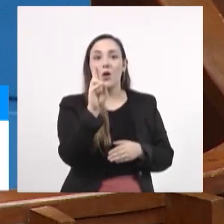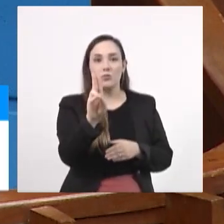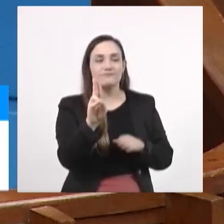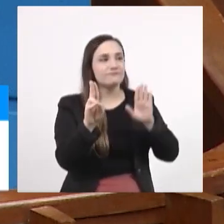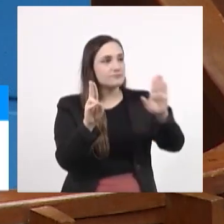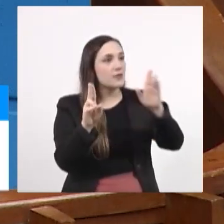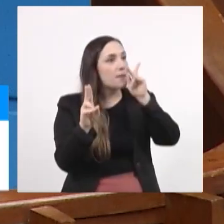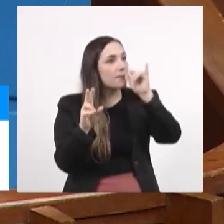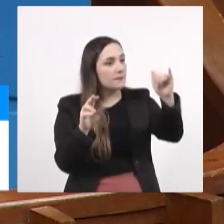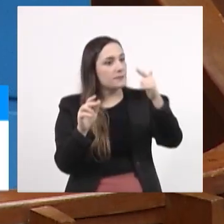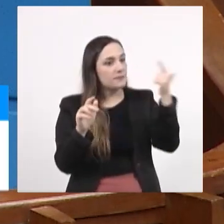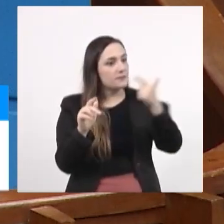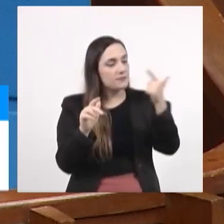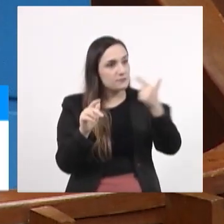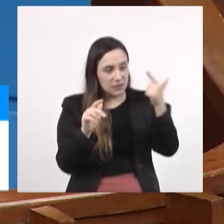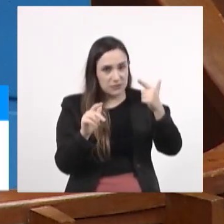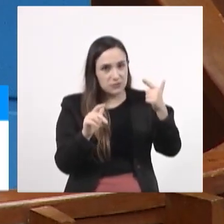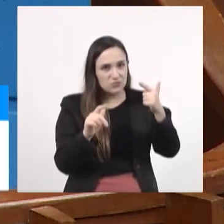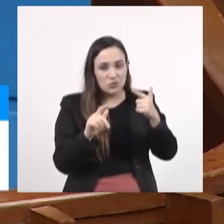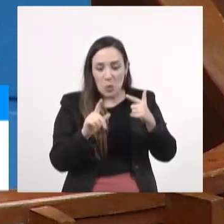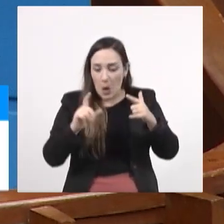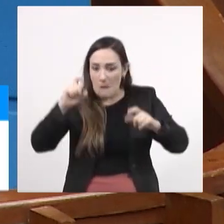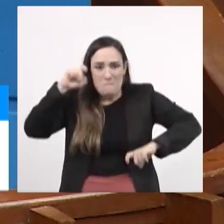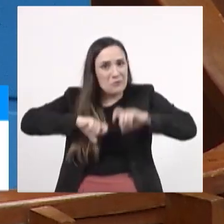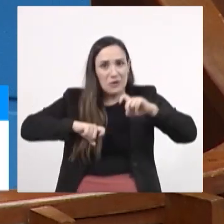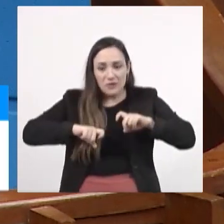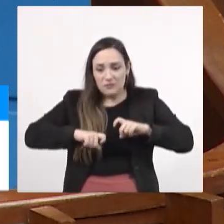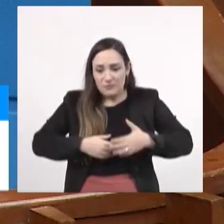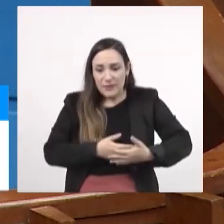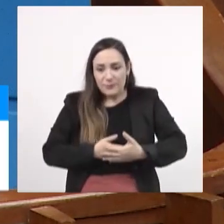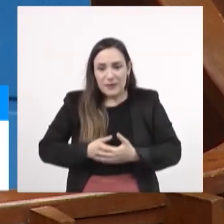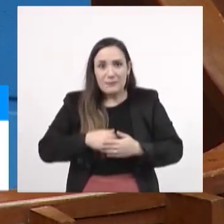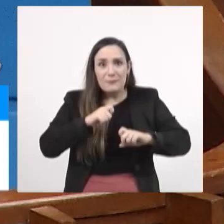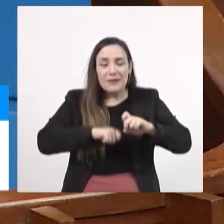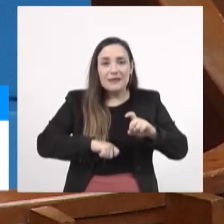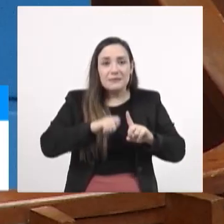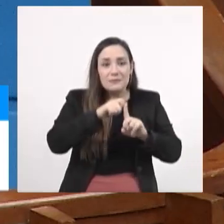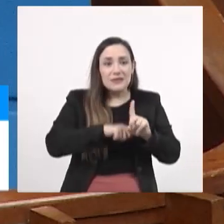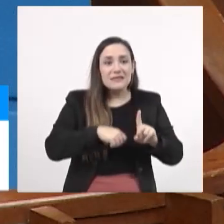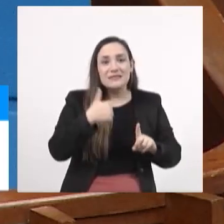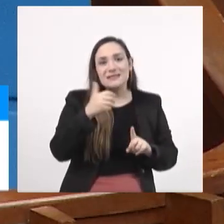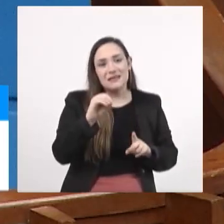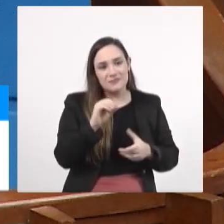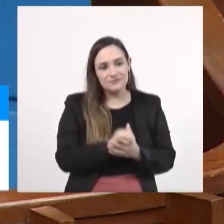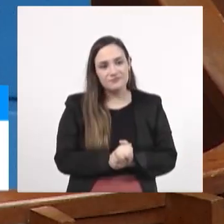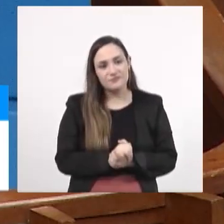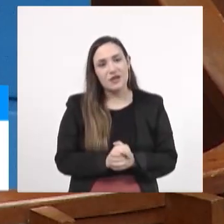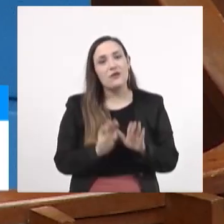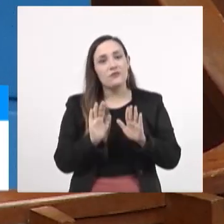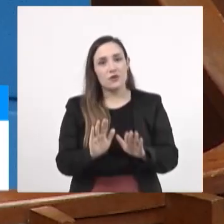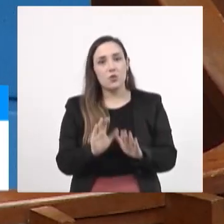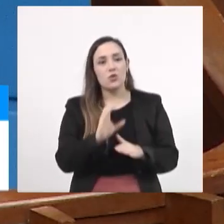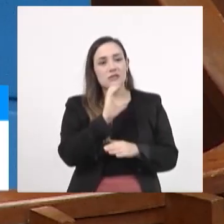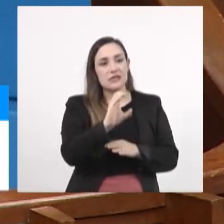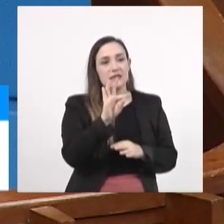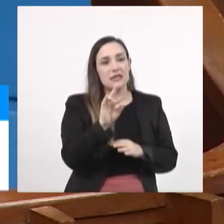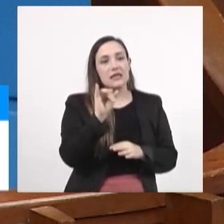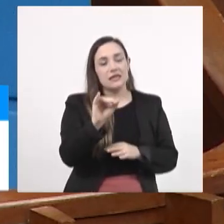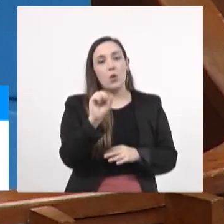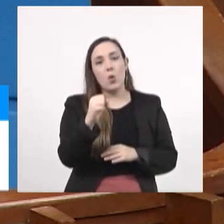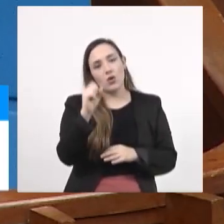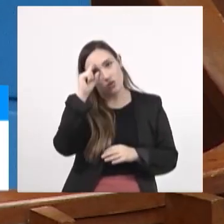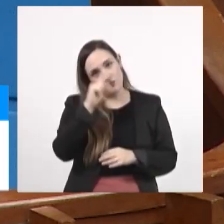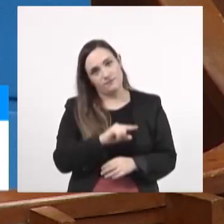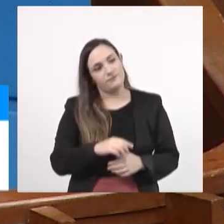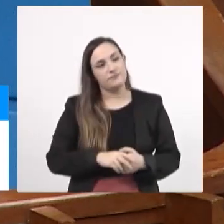próprio padrasto. A menina ficou 8 dias no CTI. E aquilo me chamou